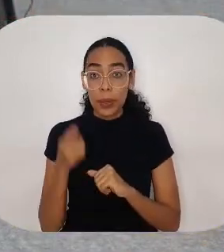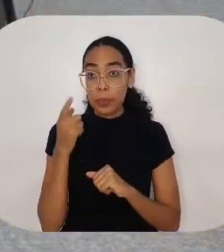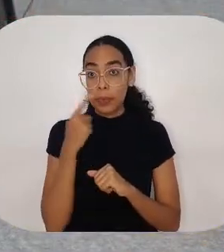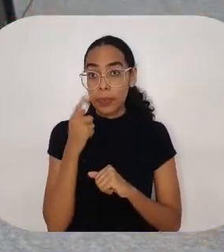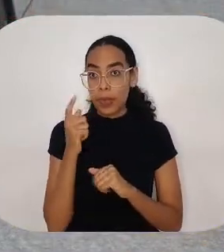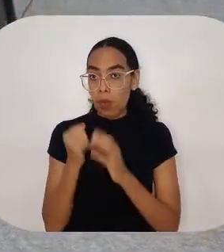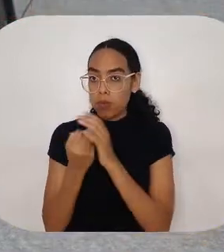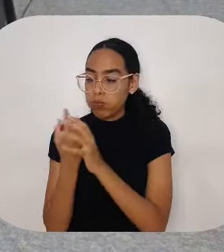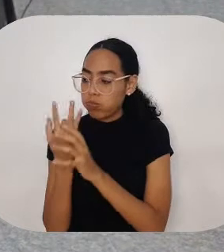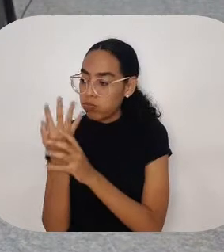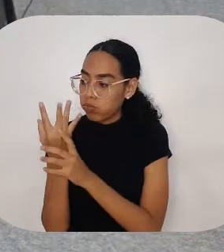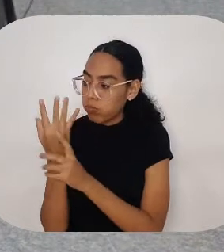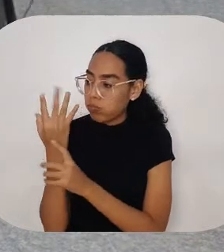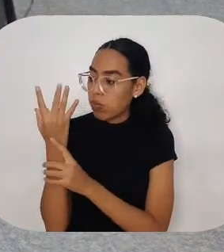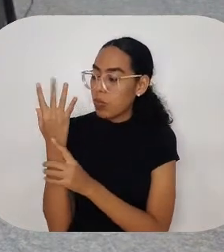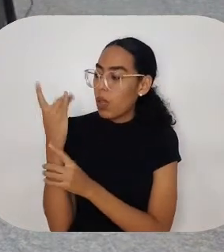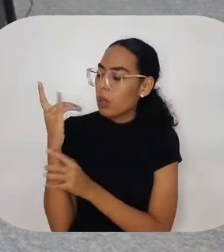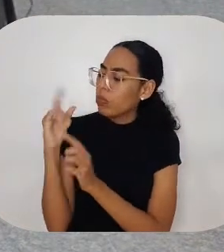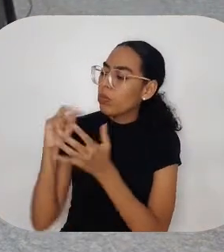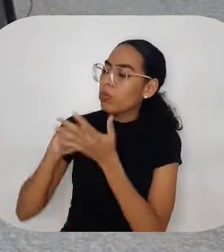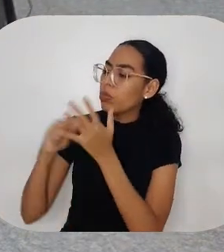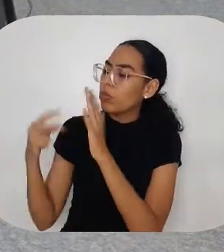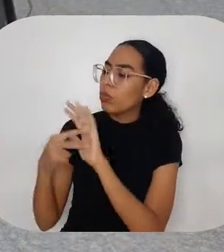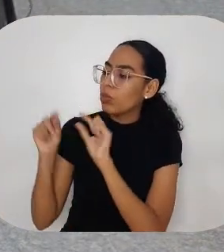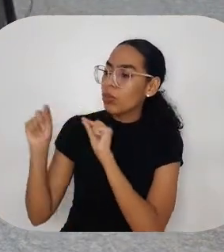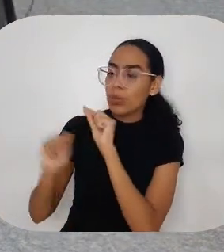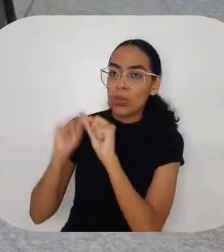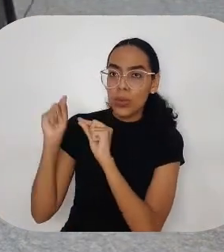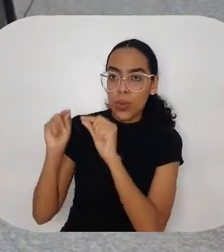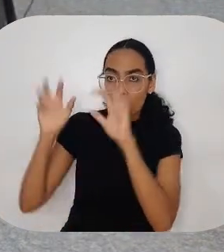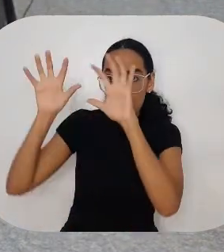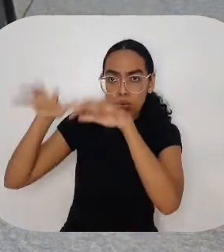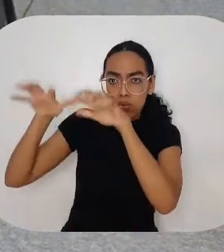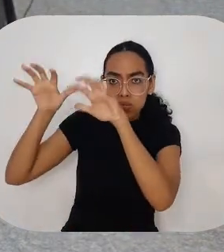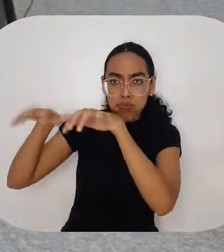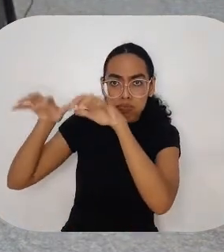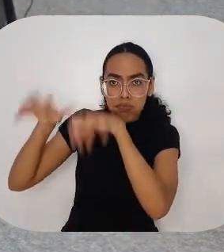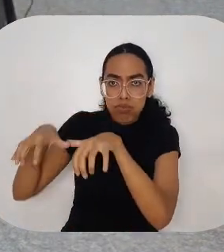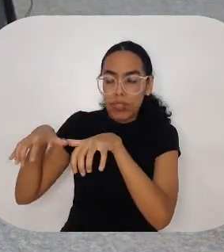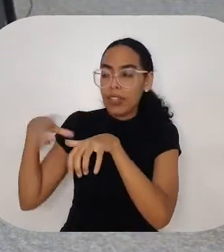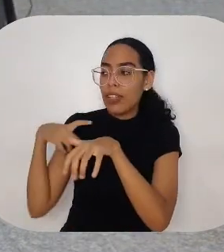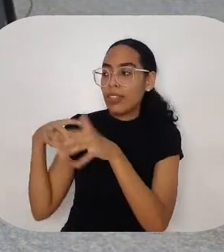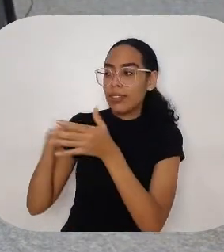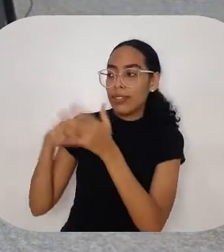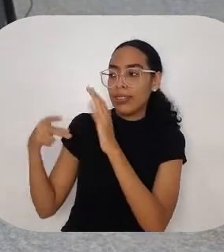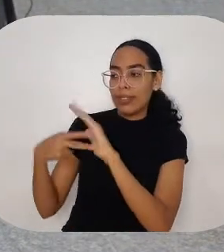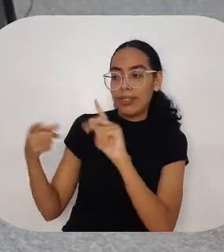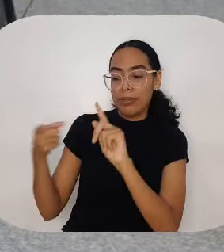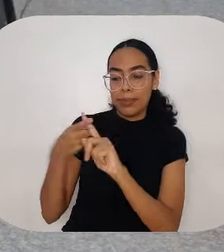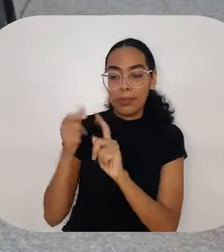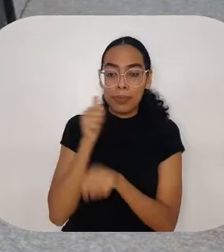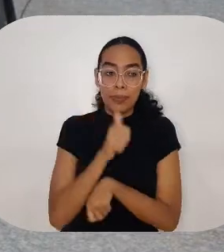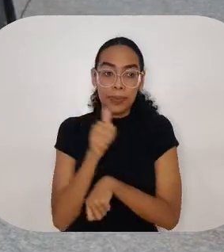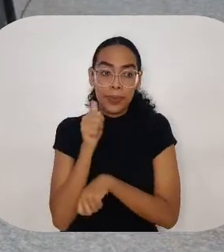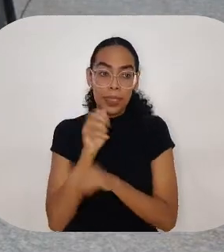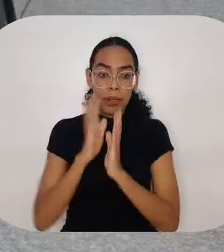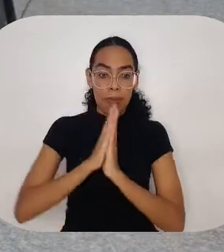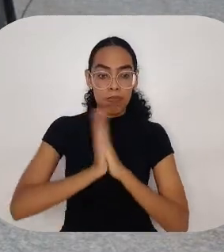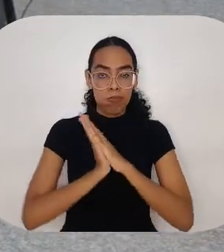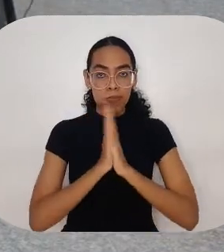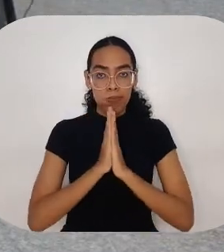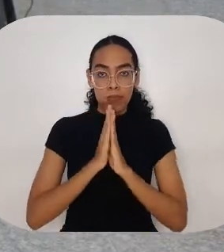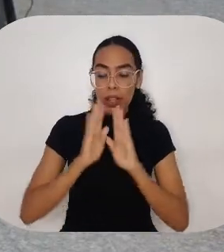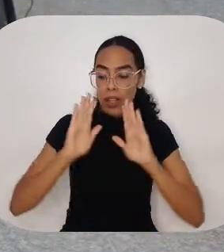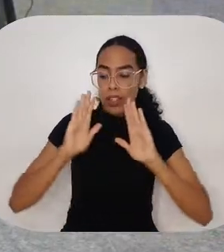Quando a caru, quando pula orelha seca, é o sinal que a chuva chega no sertão. Toda menina que enjoa